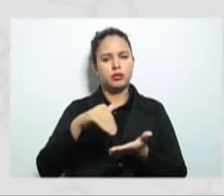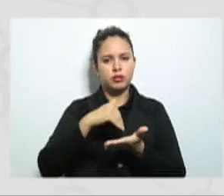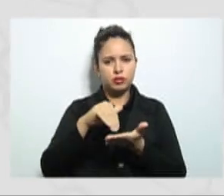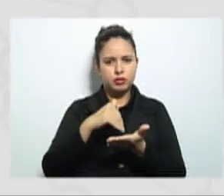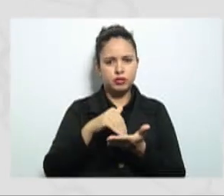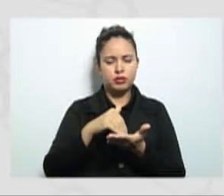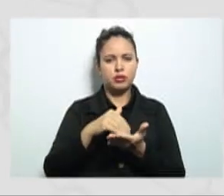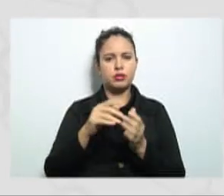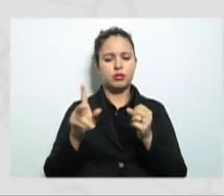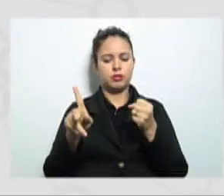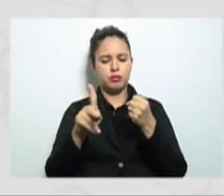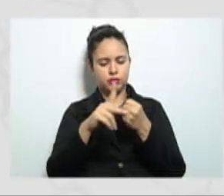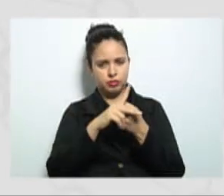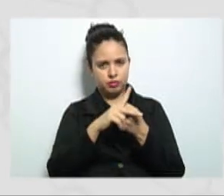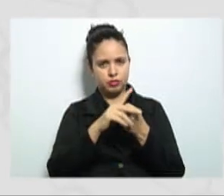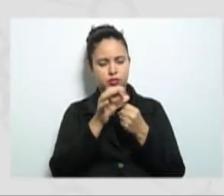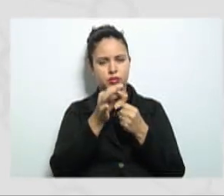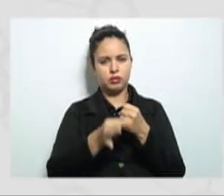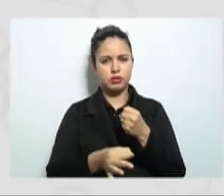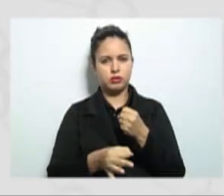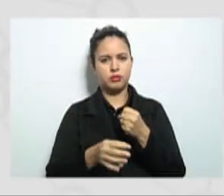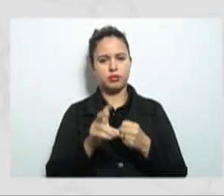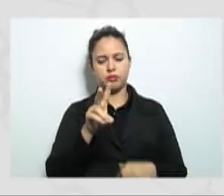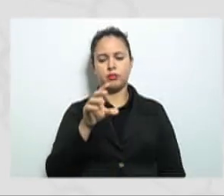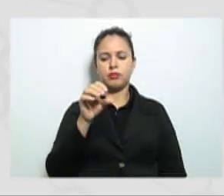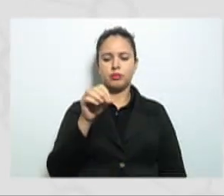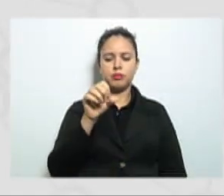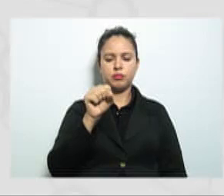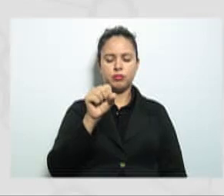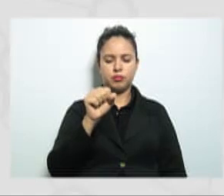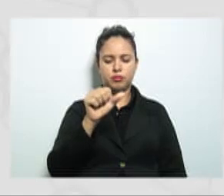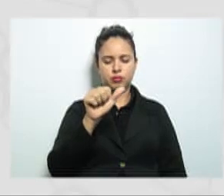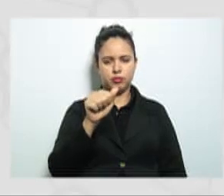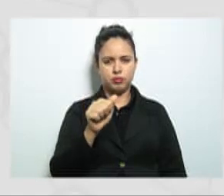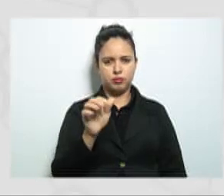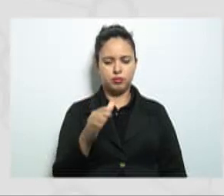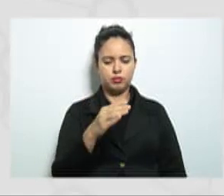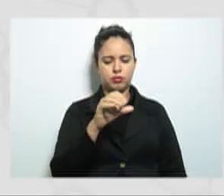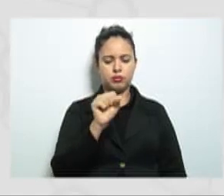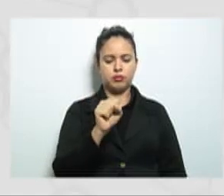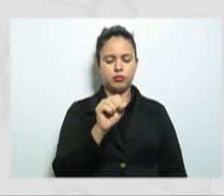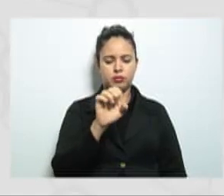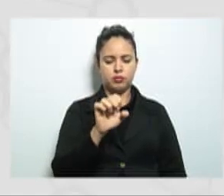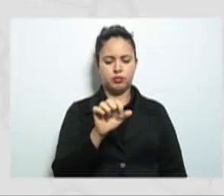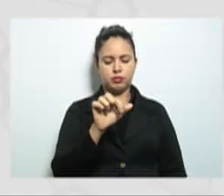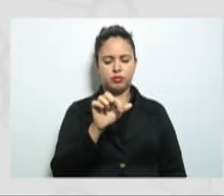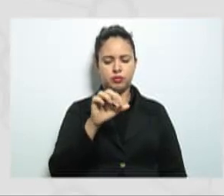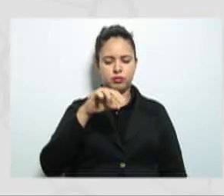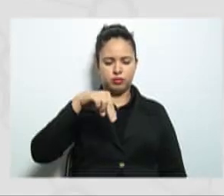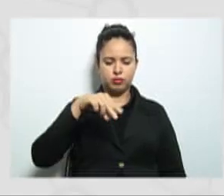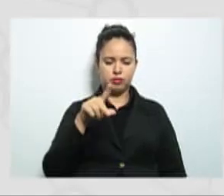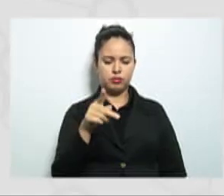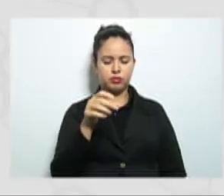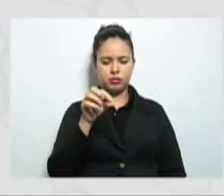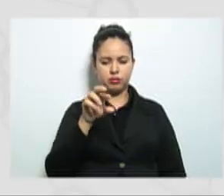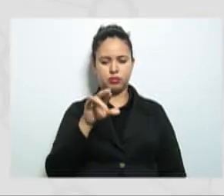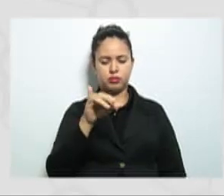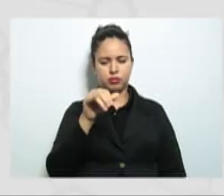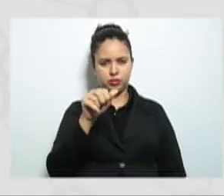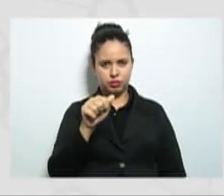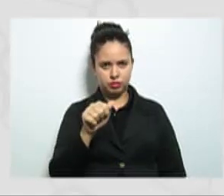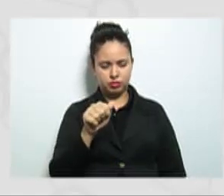tratamento adequado? É vossa senhoria. Qual é o vocativo adequado? Senhor ou senhora, seguido do